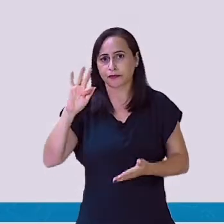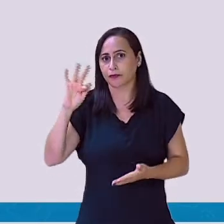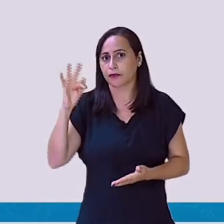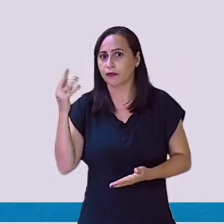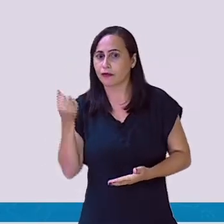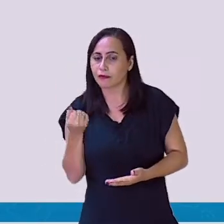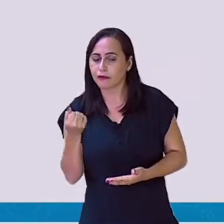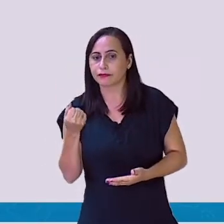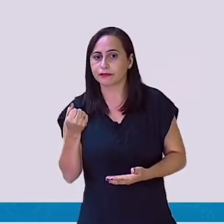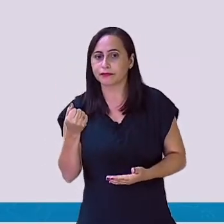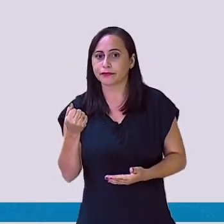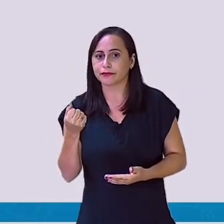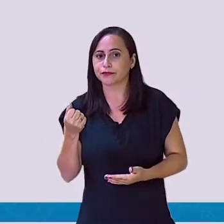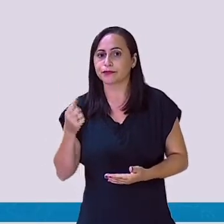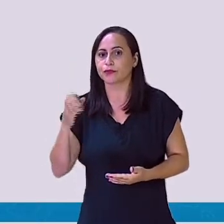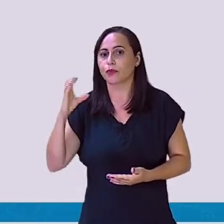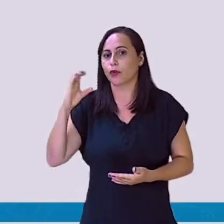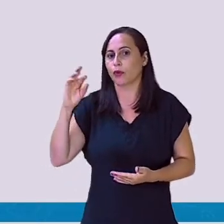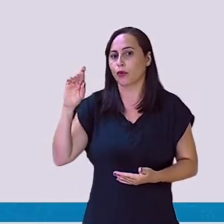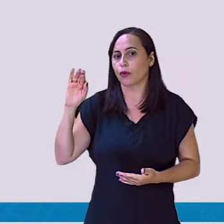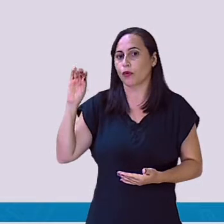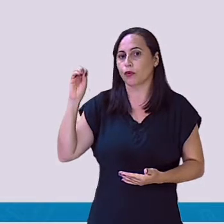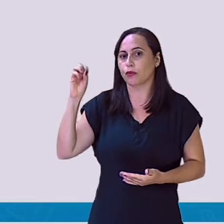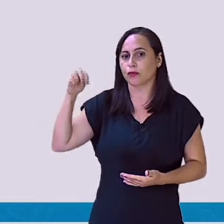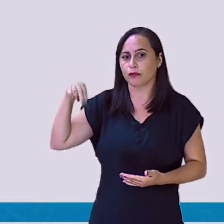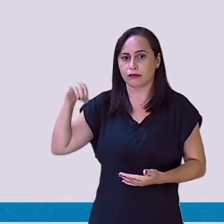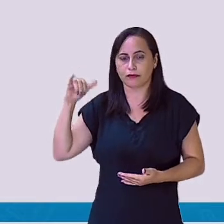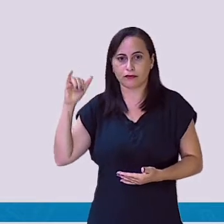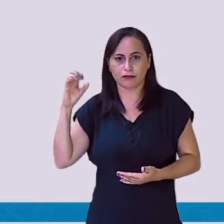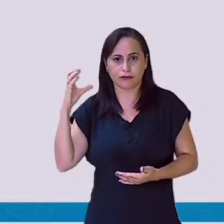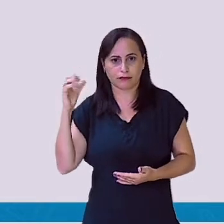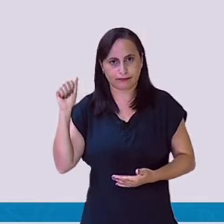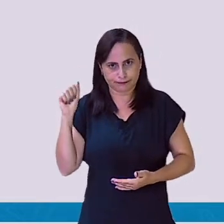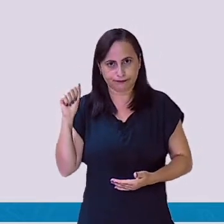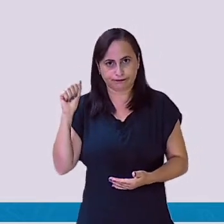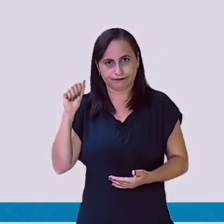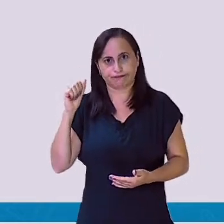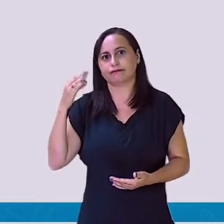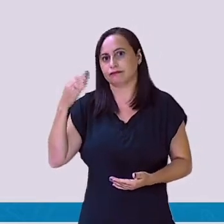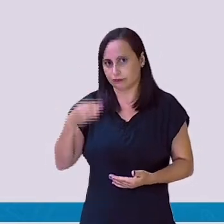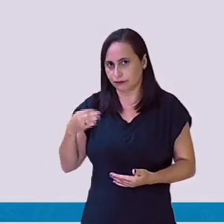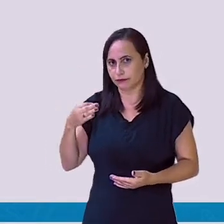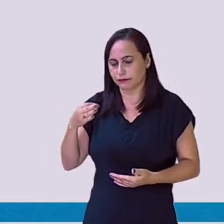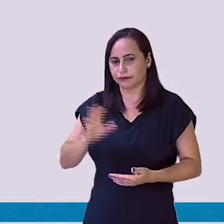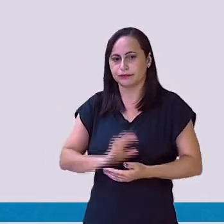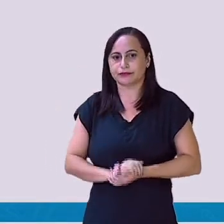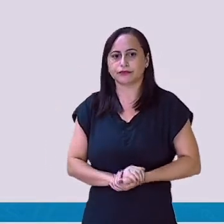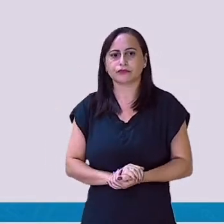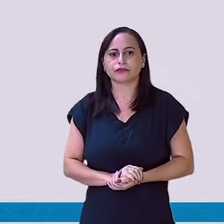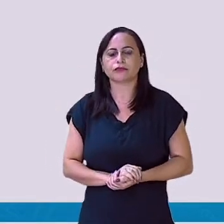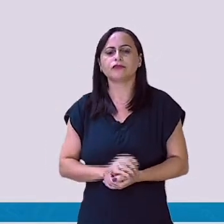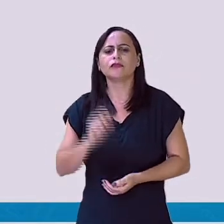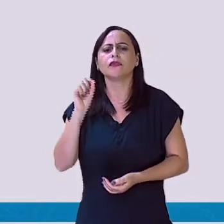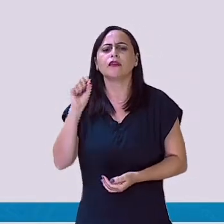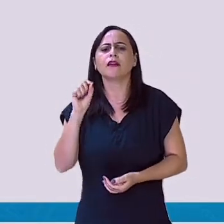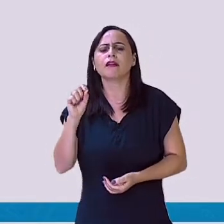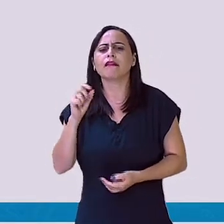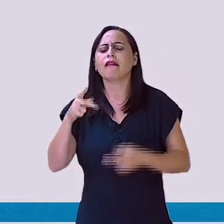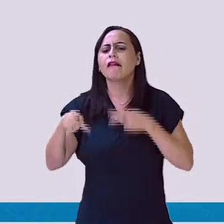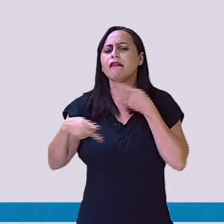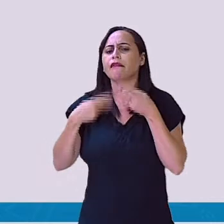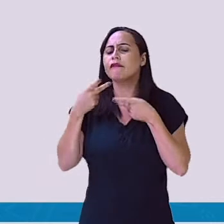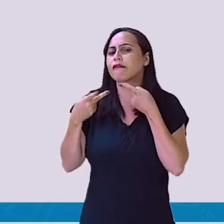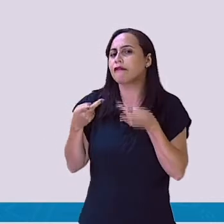própria fonte lá nos dá essa dica de resposta. Quem narra o primeiro parágrafo da história?